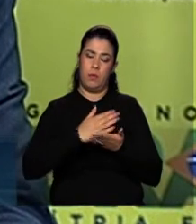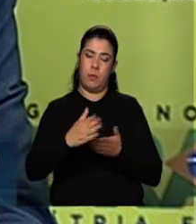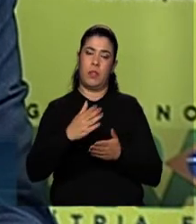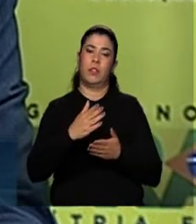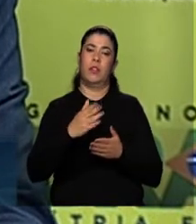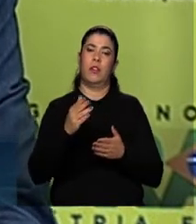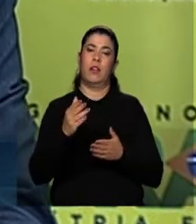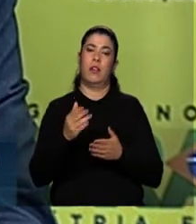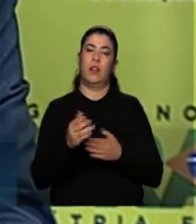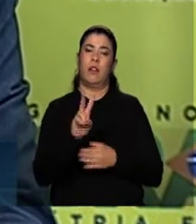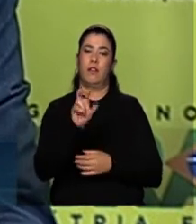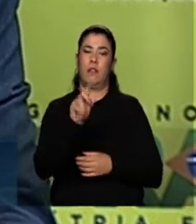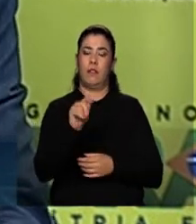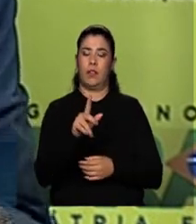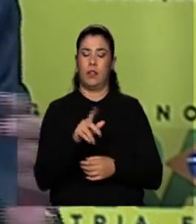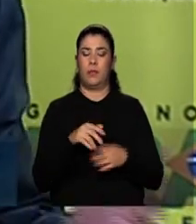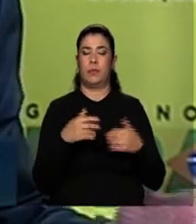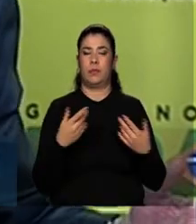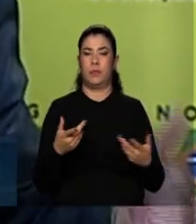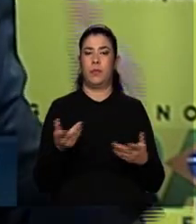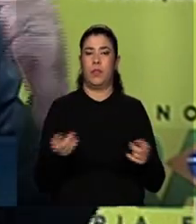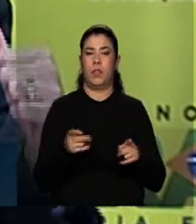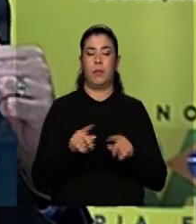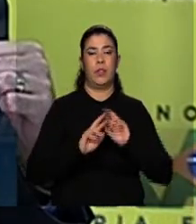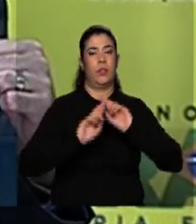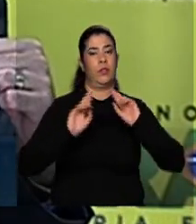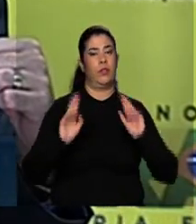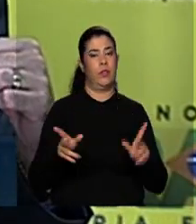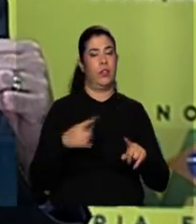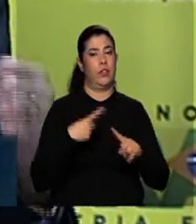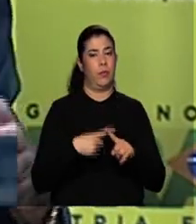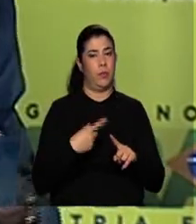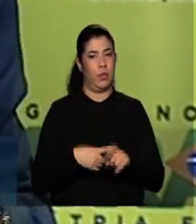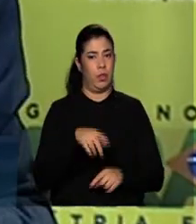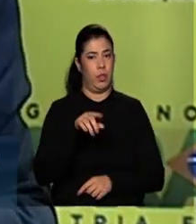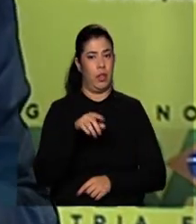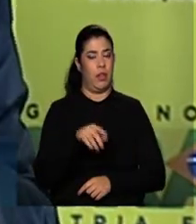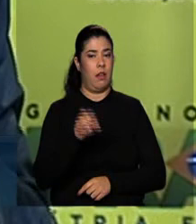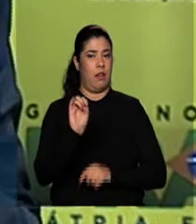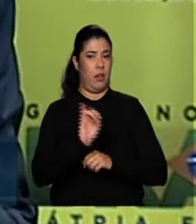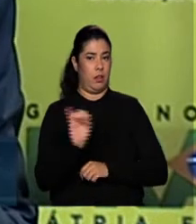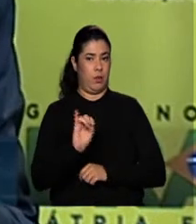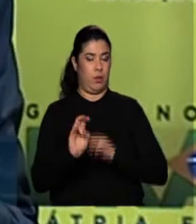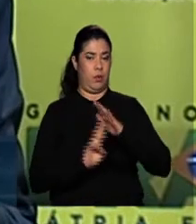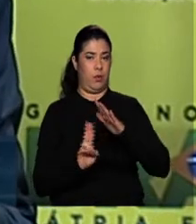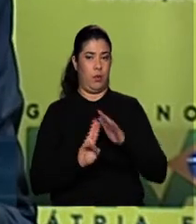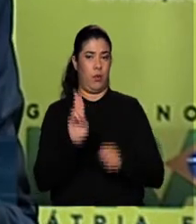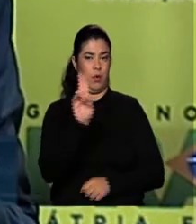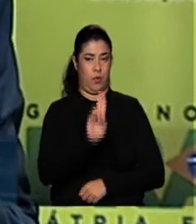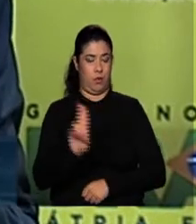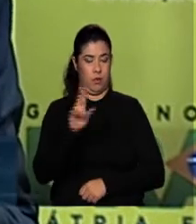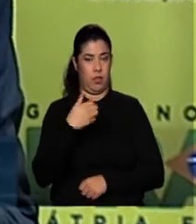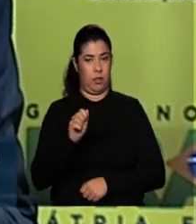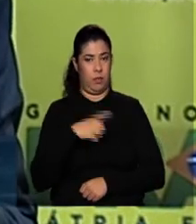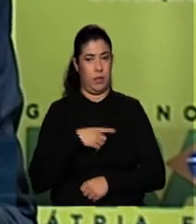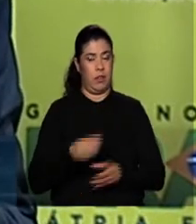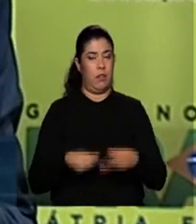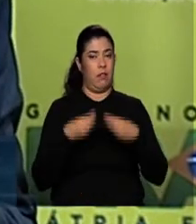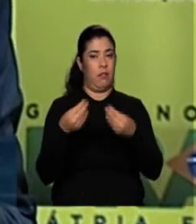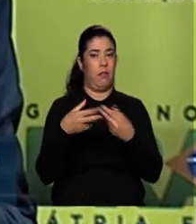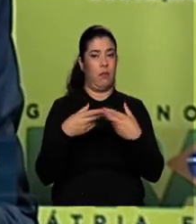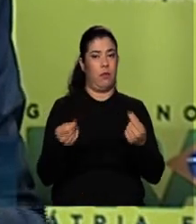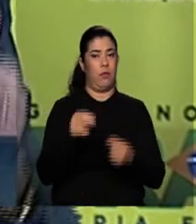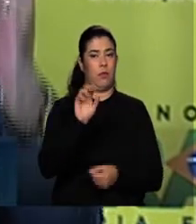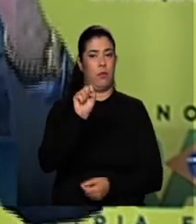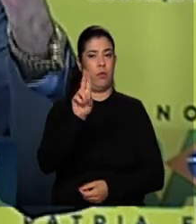outra coisa, tem uma contrapartida que a instituição tem que fazer para o SUS. Então, ou seja, ela vai ter que ter também um comprometimento com o Sistema Único de